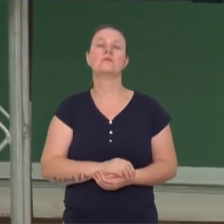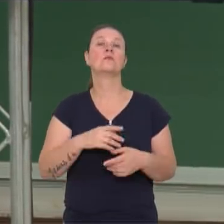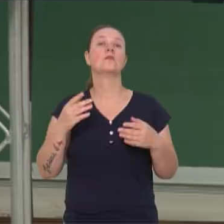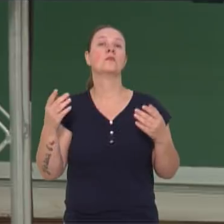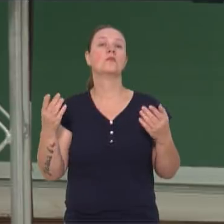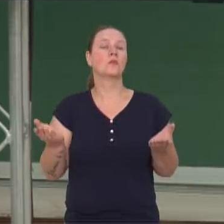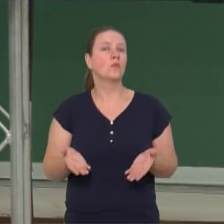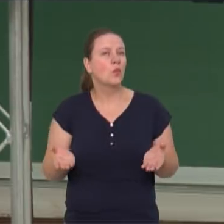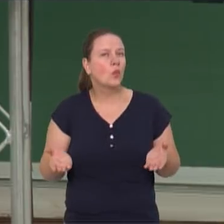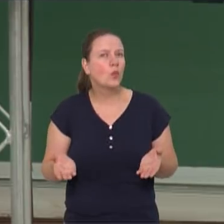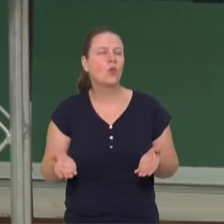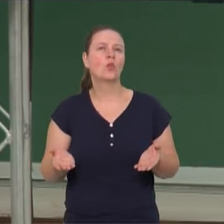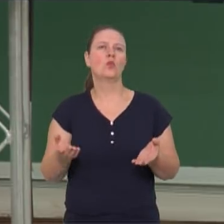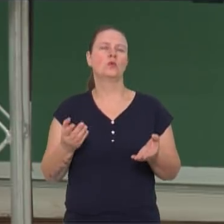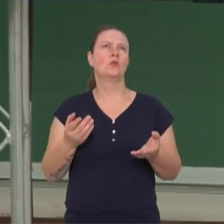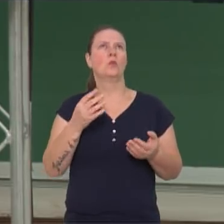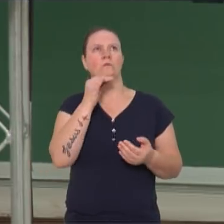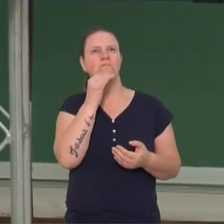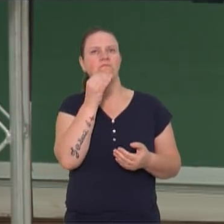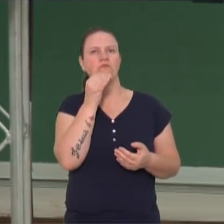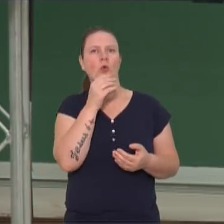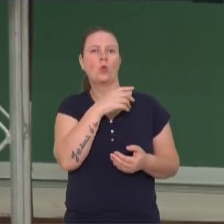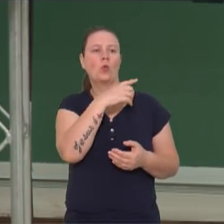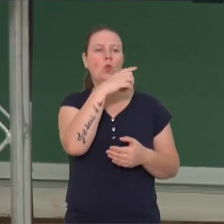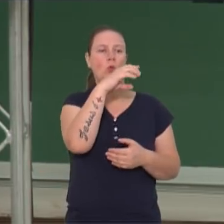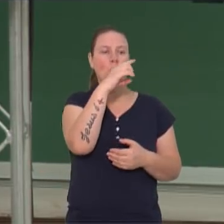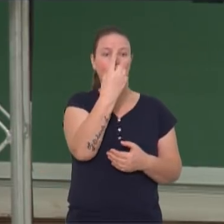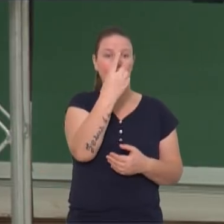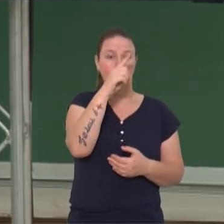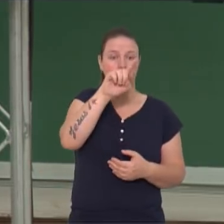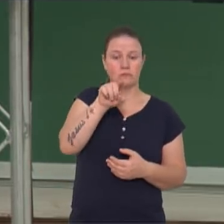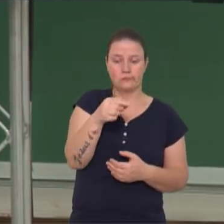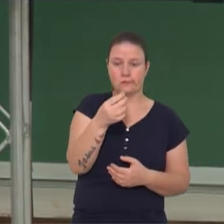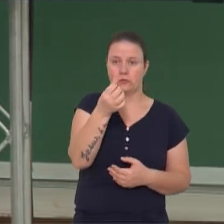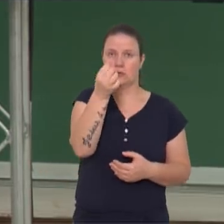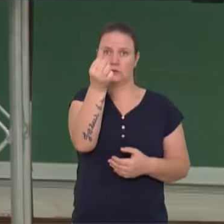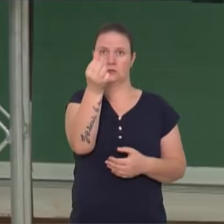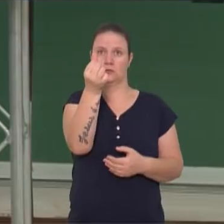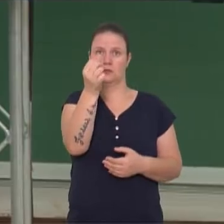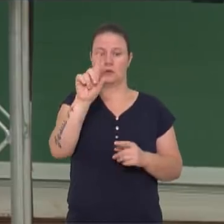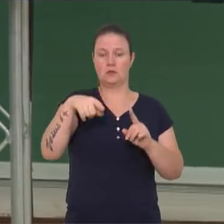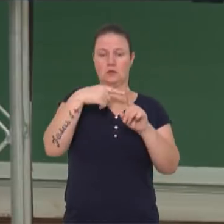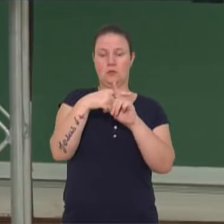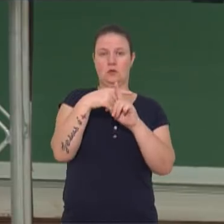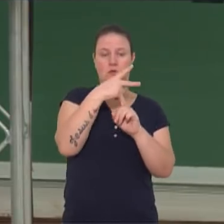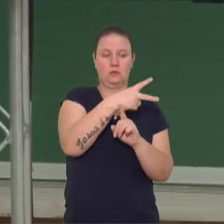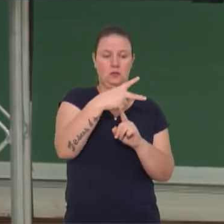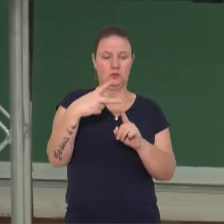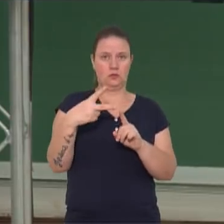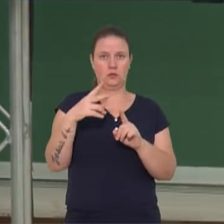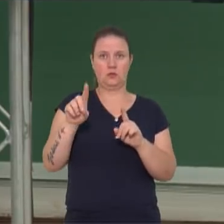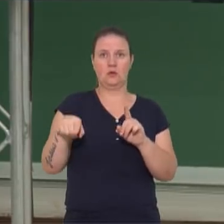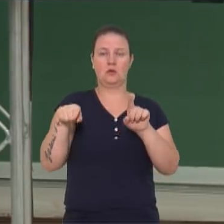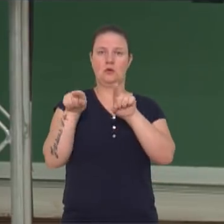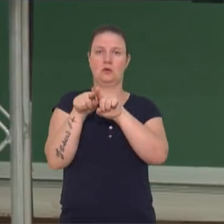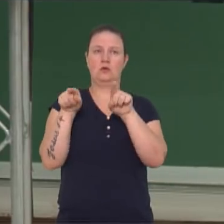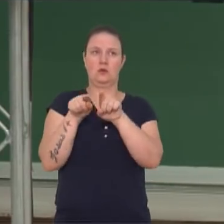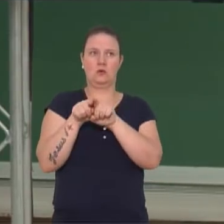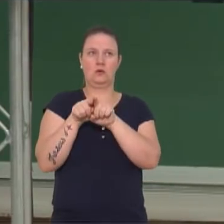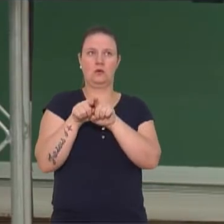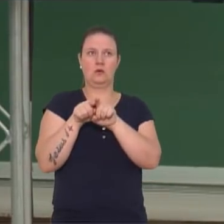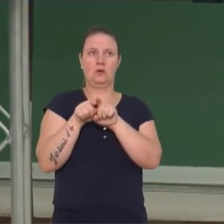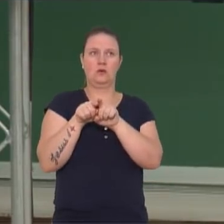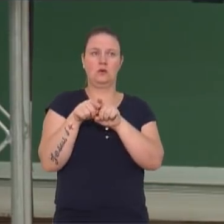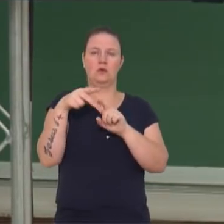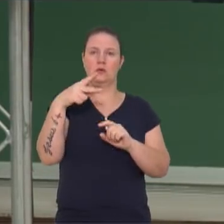16 décimos não é 1,6? Com mais 22 vai dar 23,6. Se eu